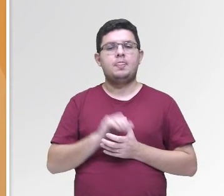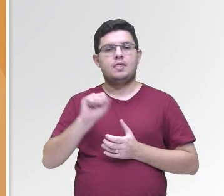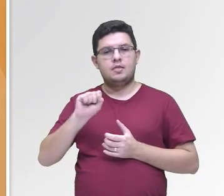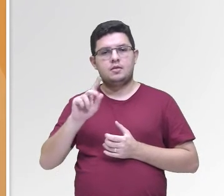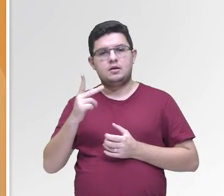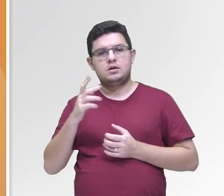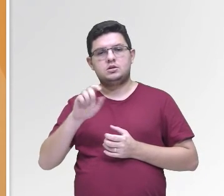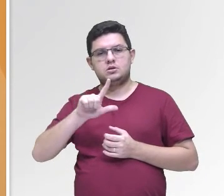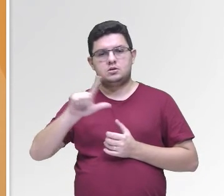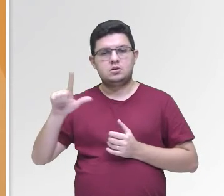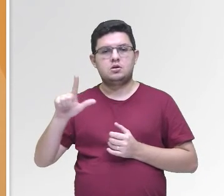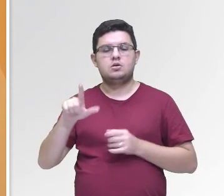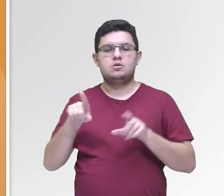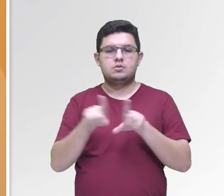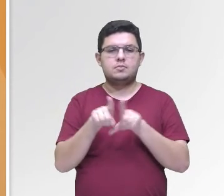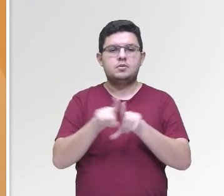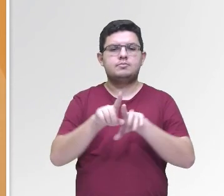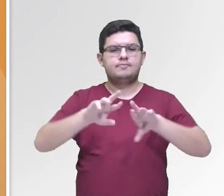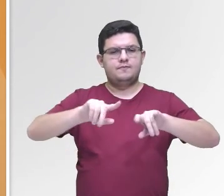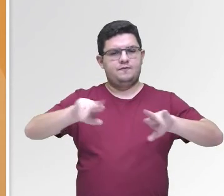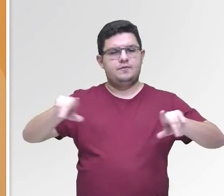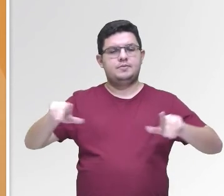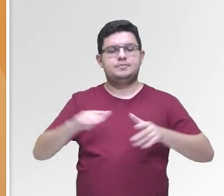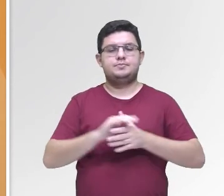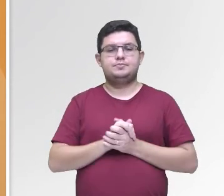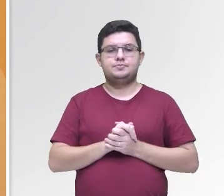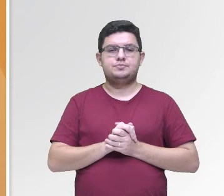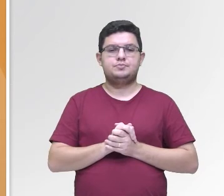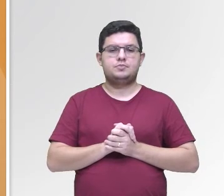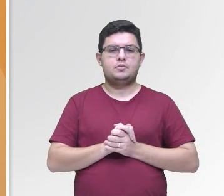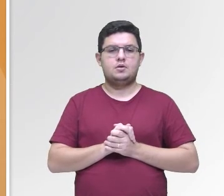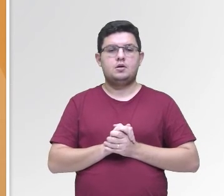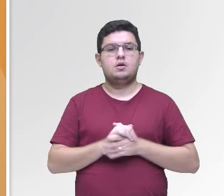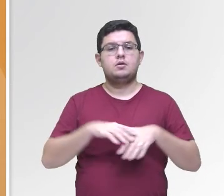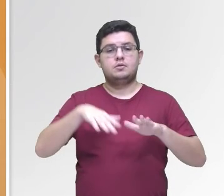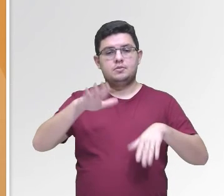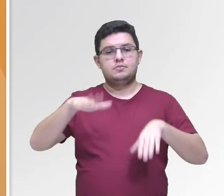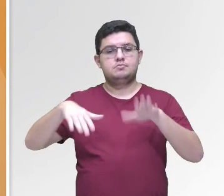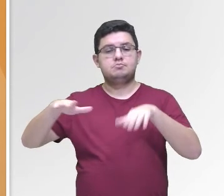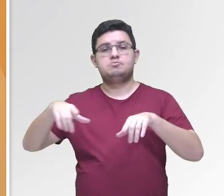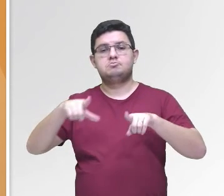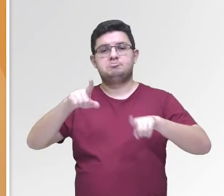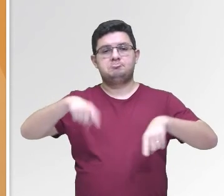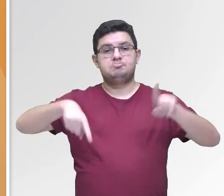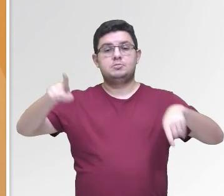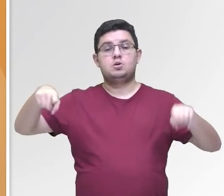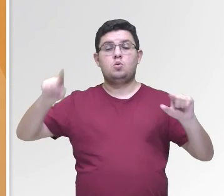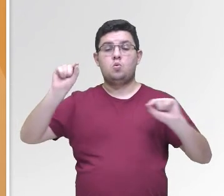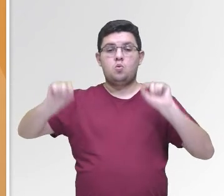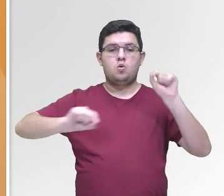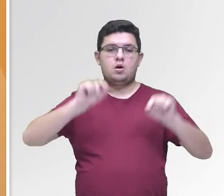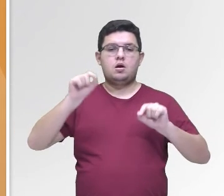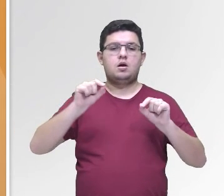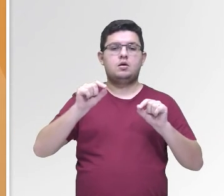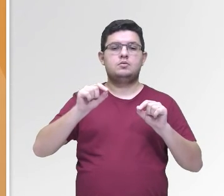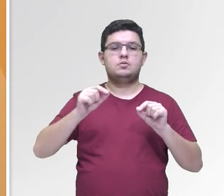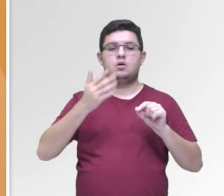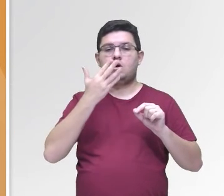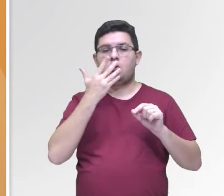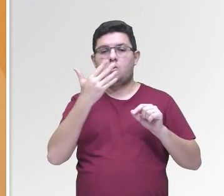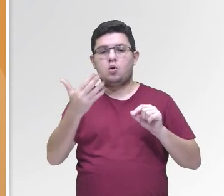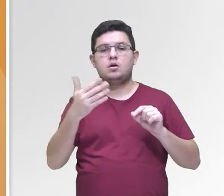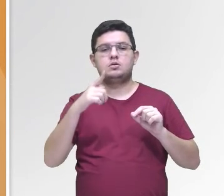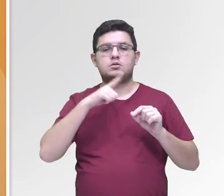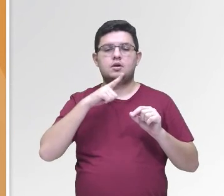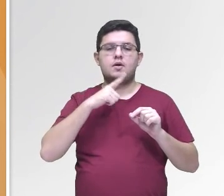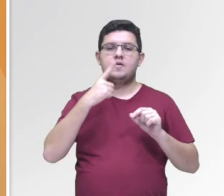Shell, né, e entre outros. E aí varia, né, essas duas cores, né, o